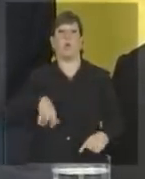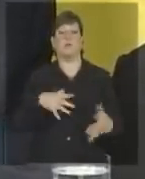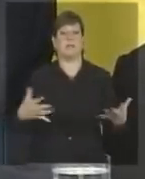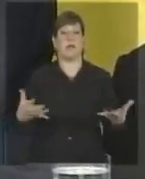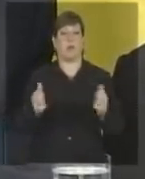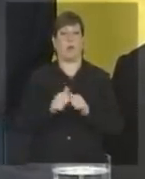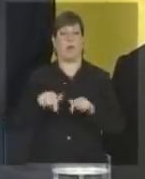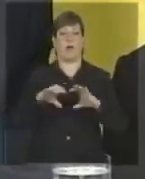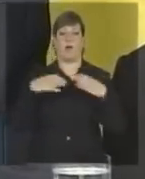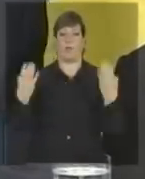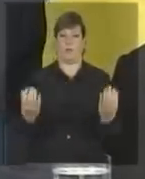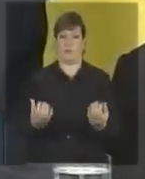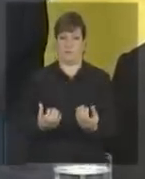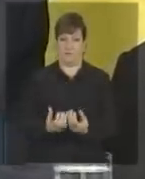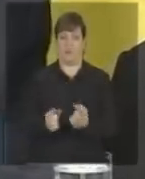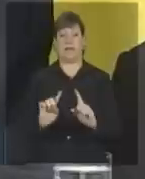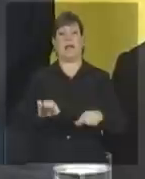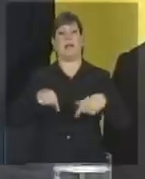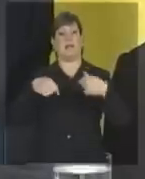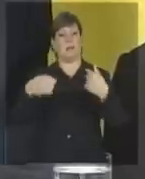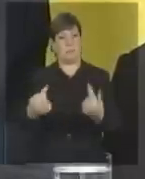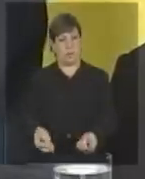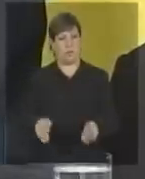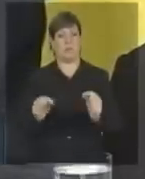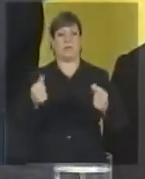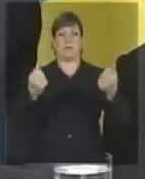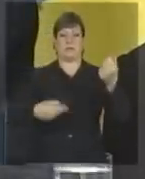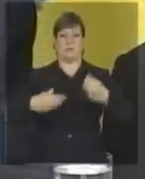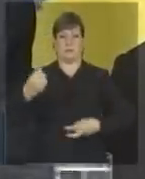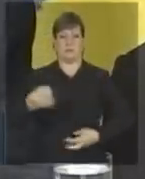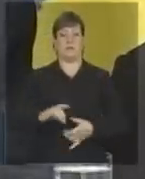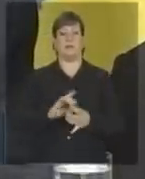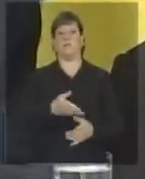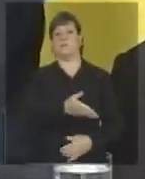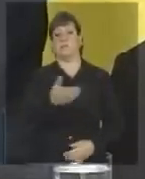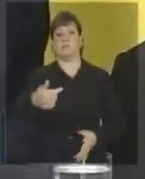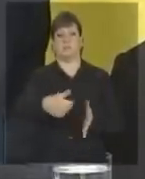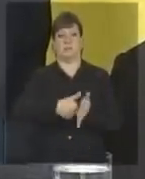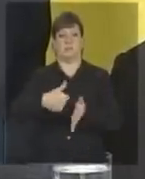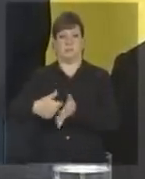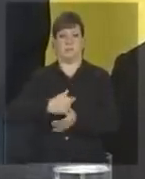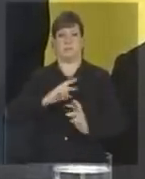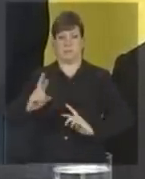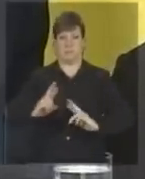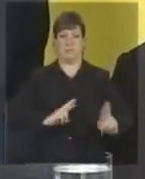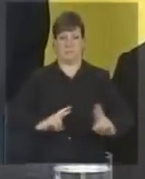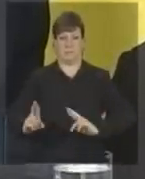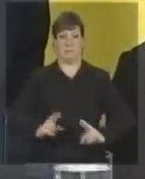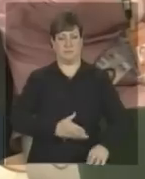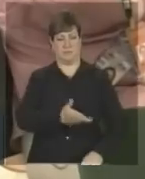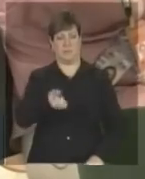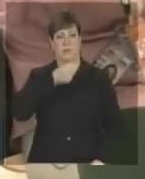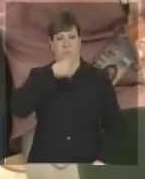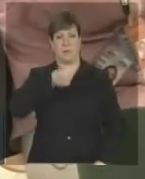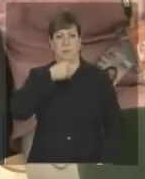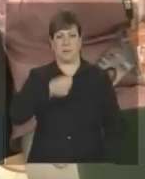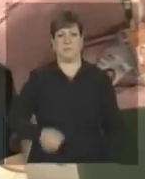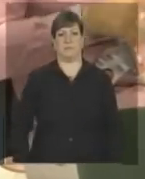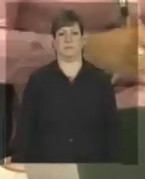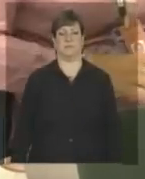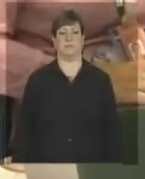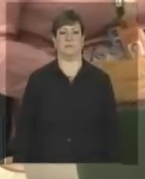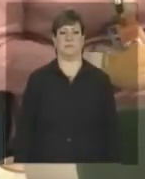essa conferência. E em seguida, é claro, estaremos à disposição para perguntas dos senhores e senhoras